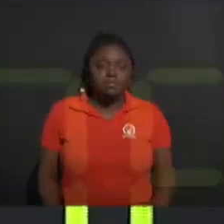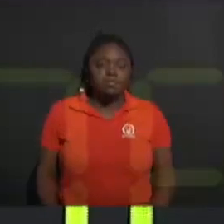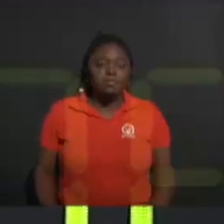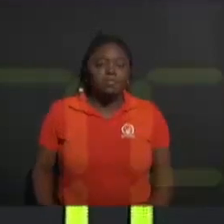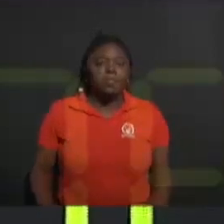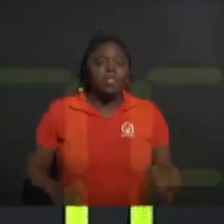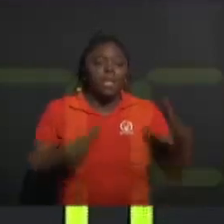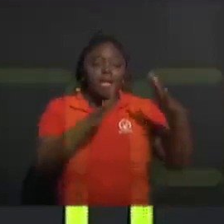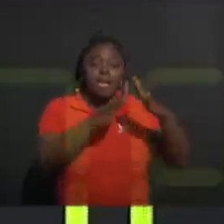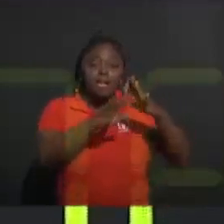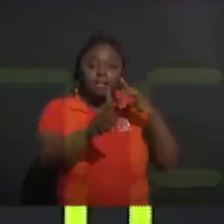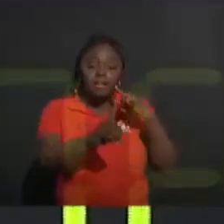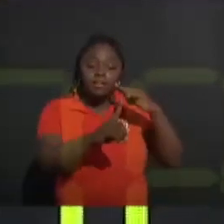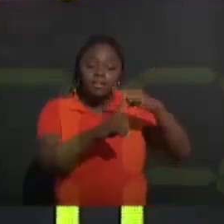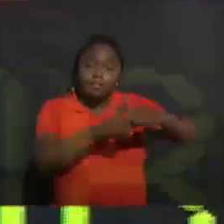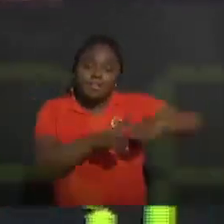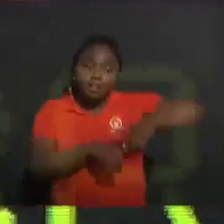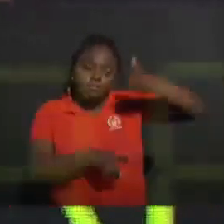igreja primitiva.